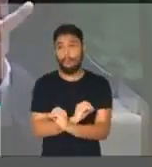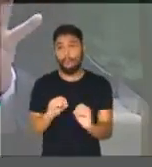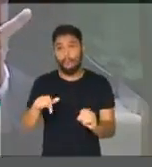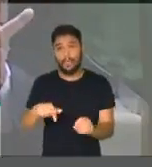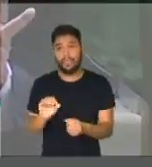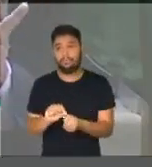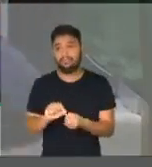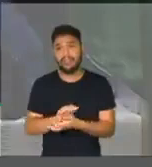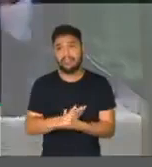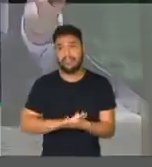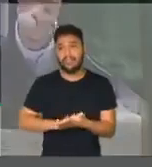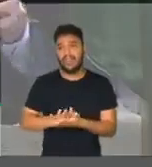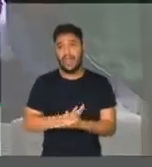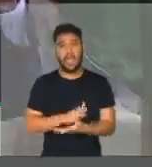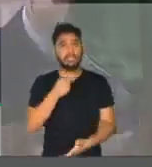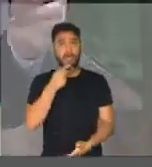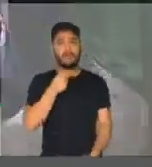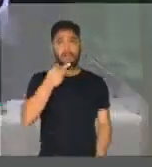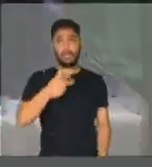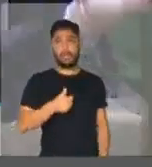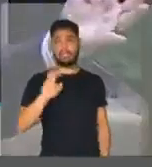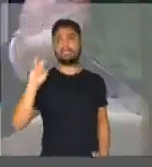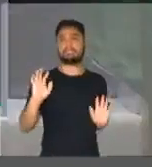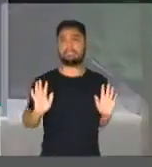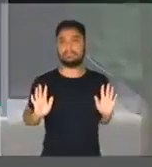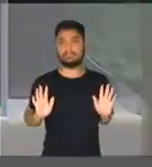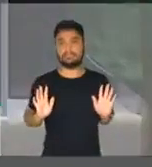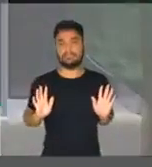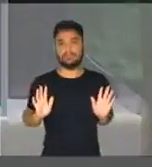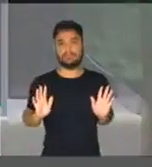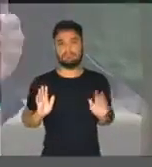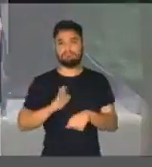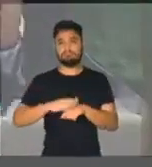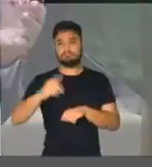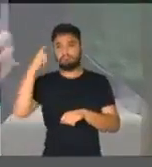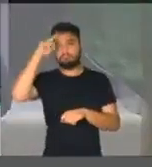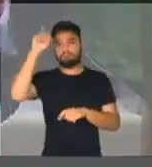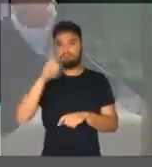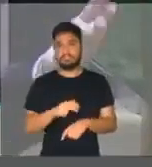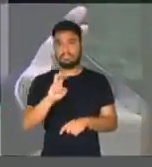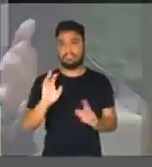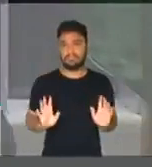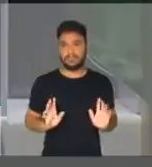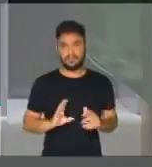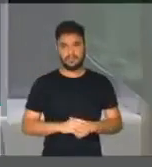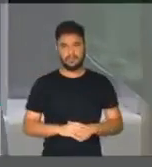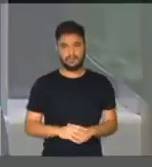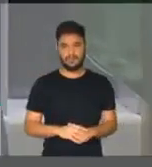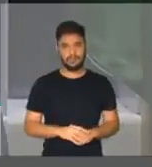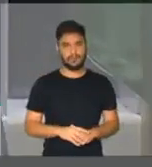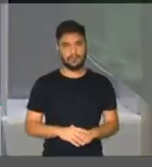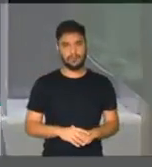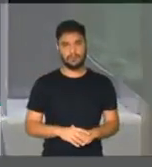nada. Falou um número aleatório, como poderia ter dito qualquer outro.